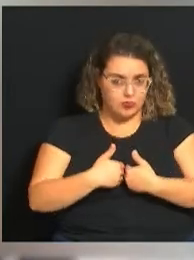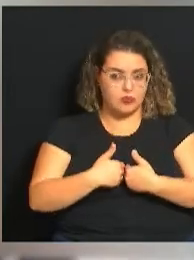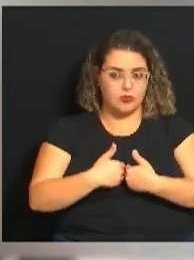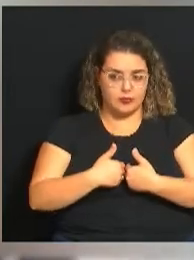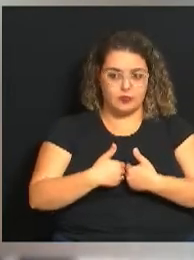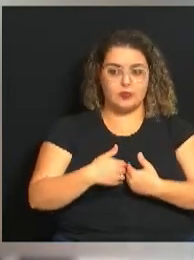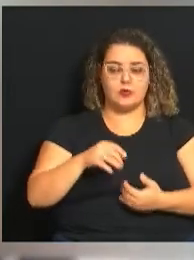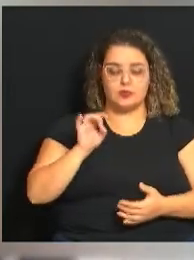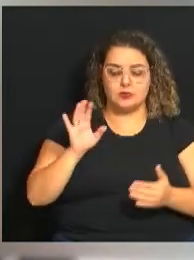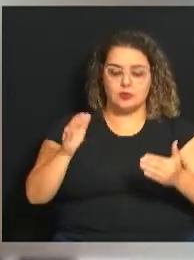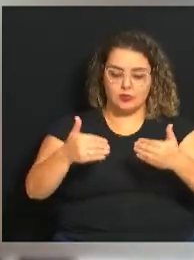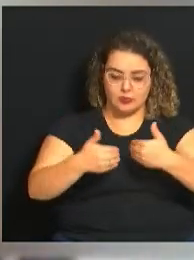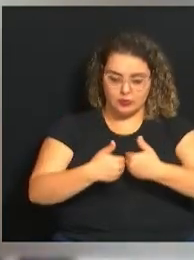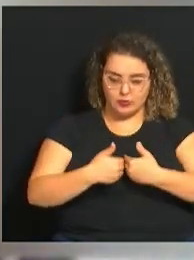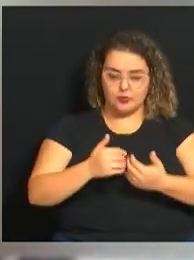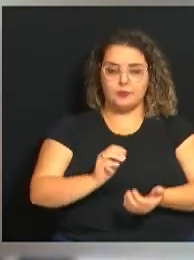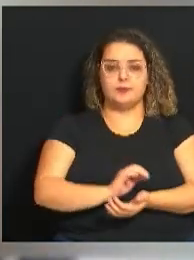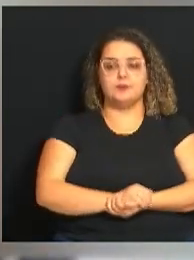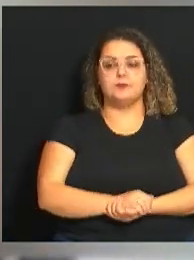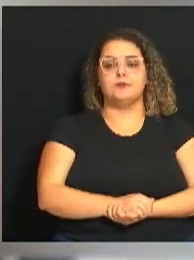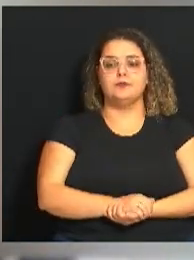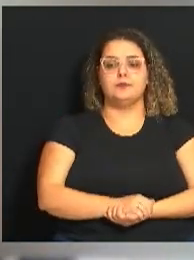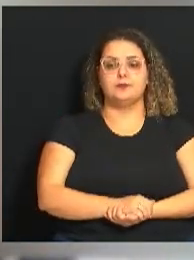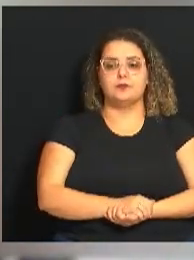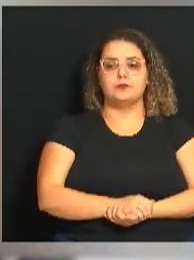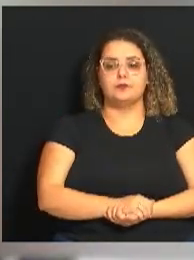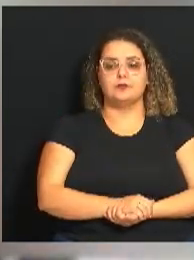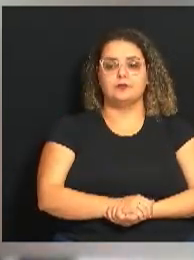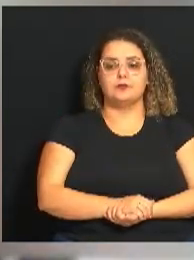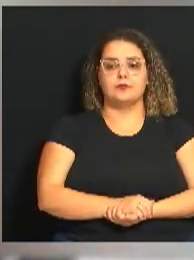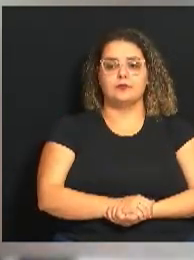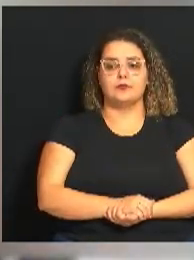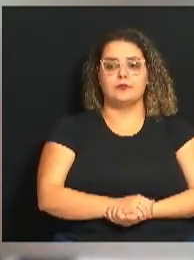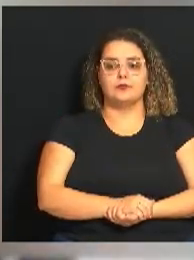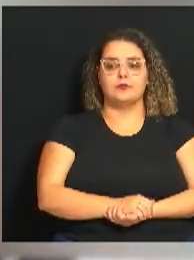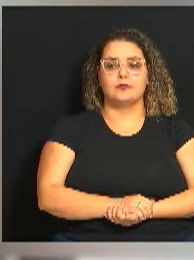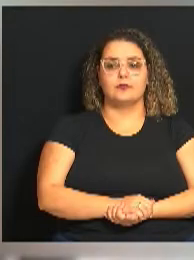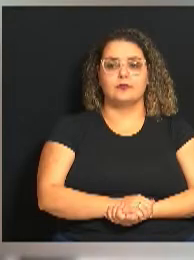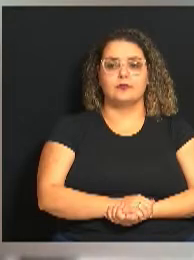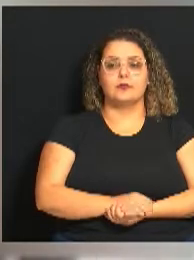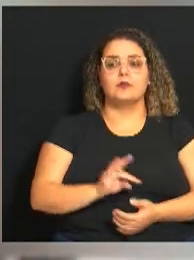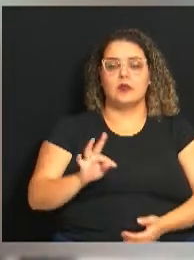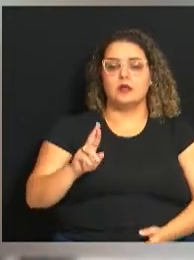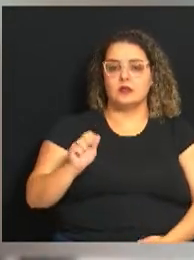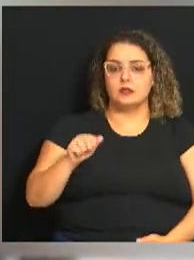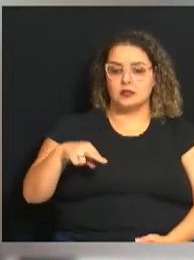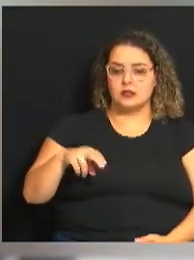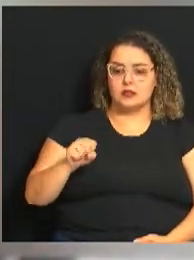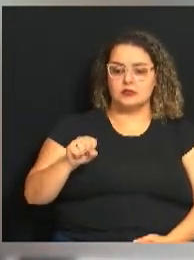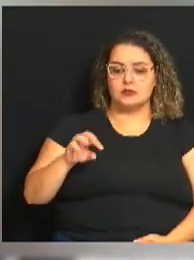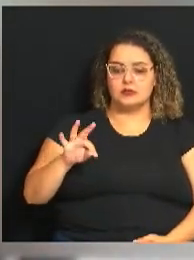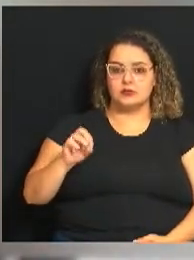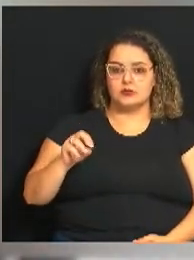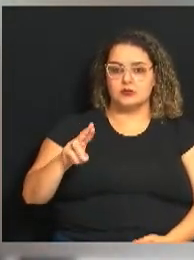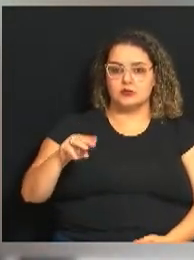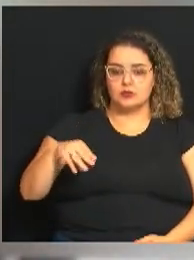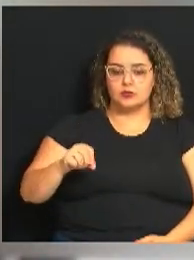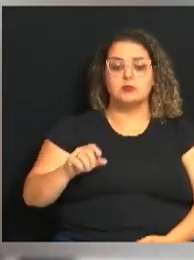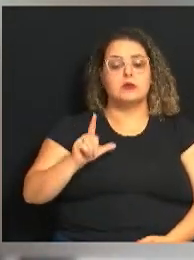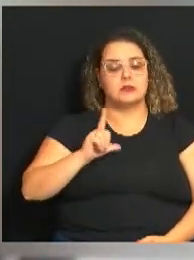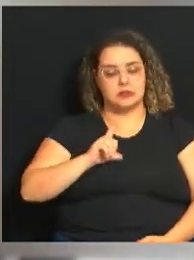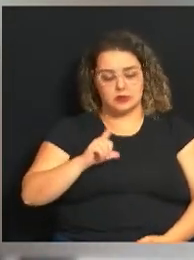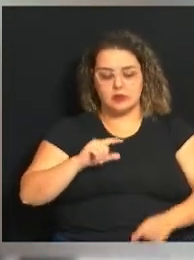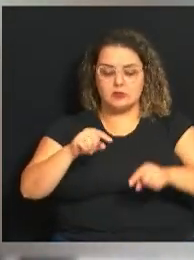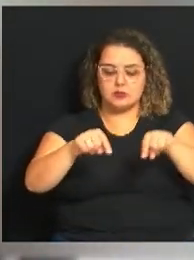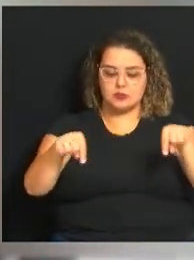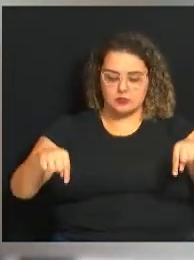somente o autismo, porque é o transtorno do espectro autista, mas nós temos uma sala,